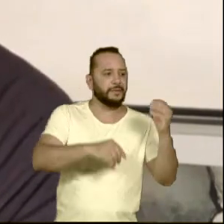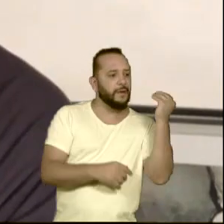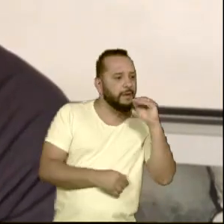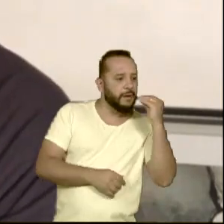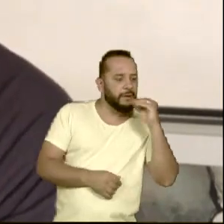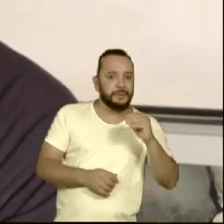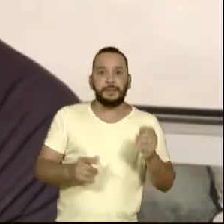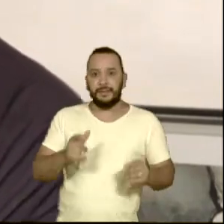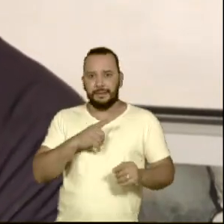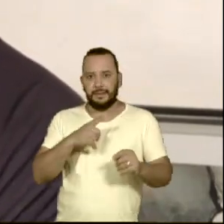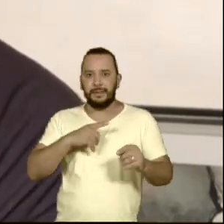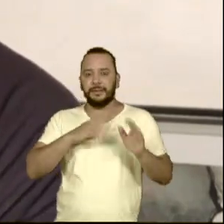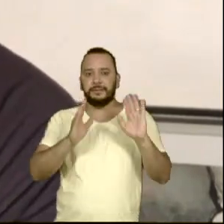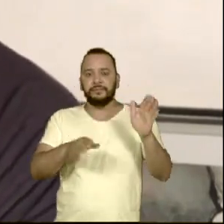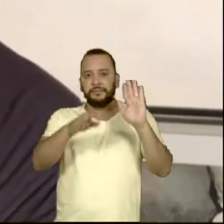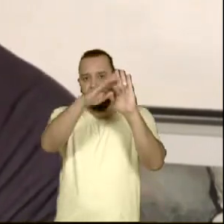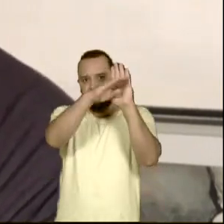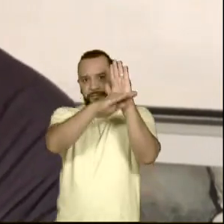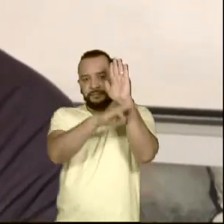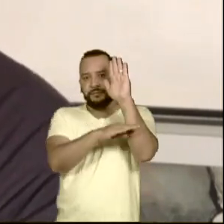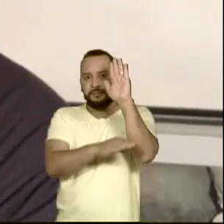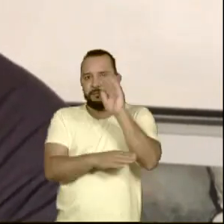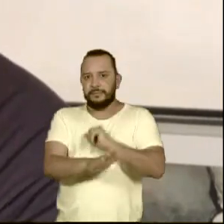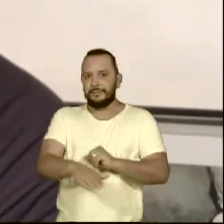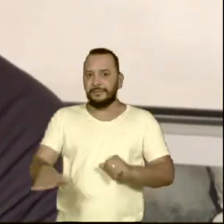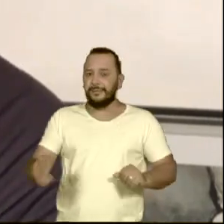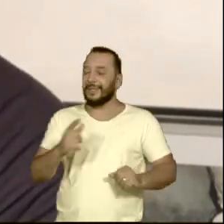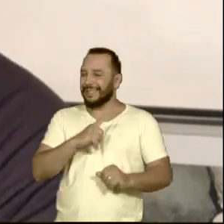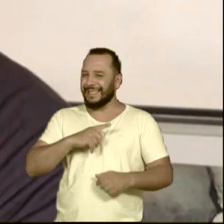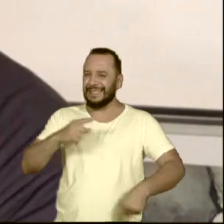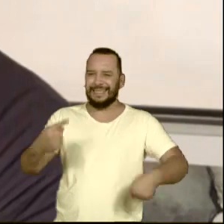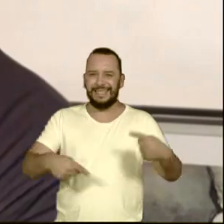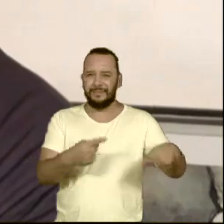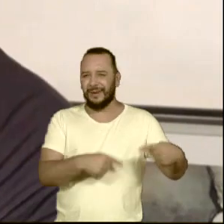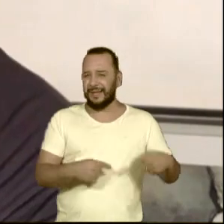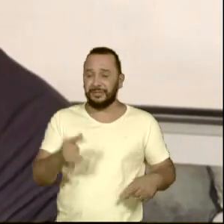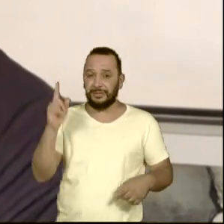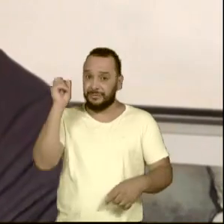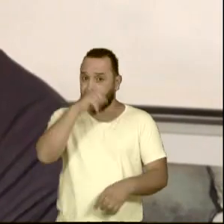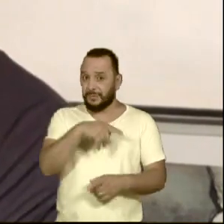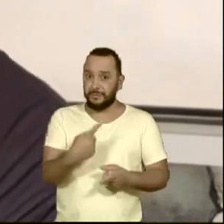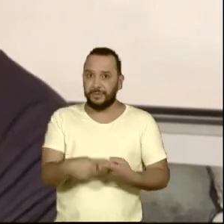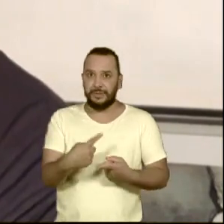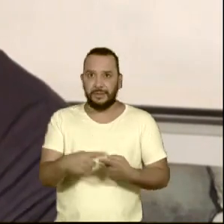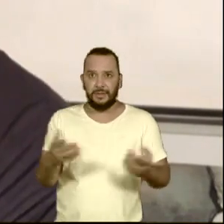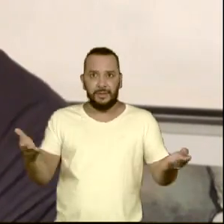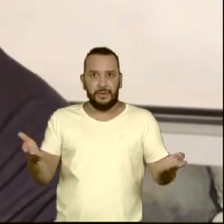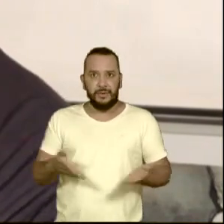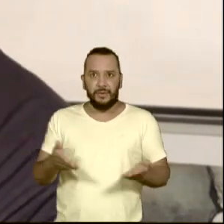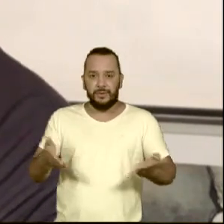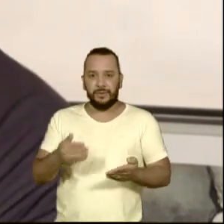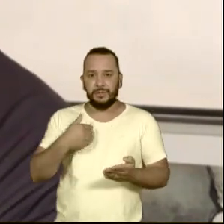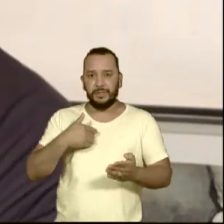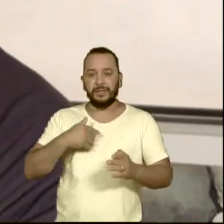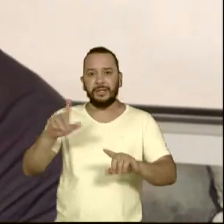infantil. Aí a gente vai cair num debate muito difícil. Nenhuma emissora, de modo geral, de canal aberto, tem interesse em programação infantil.